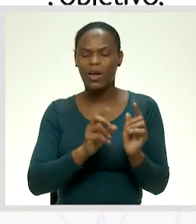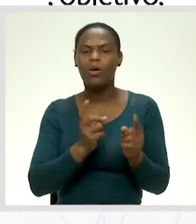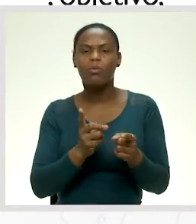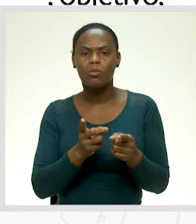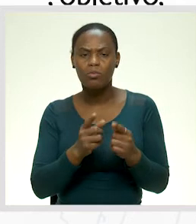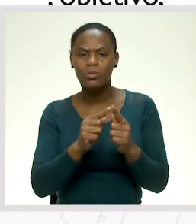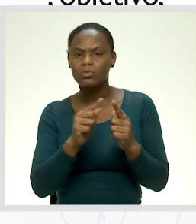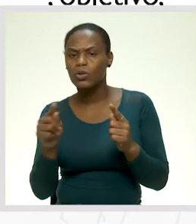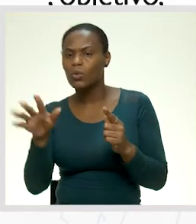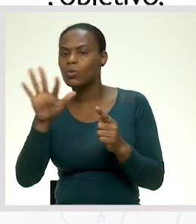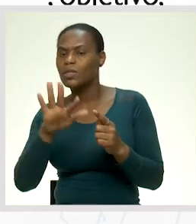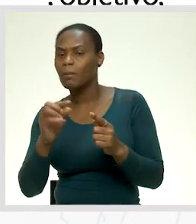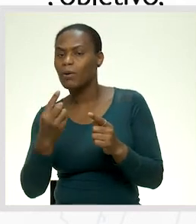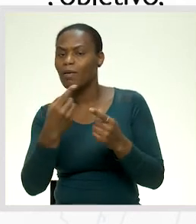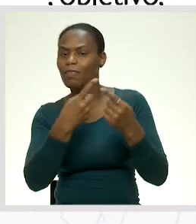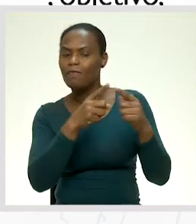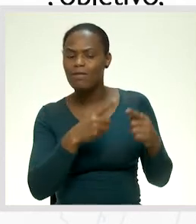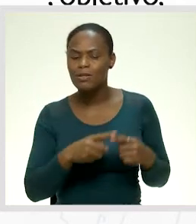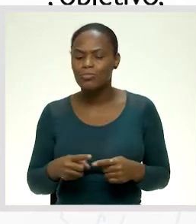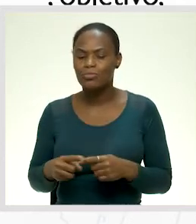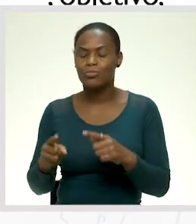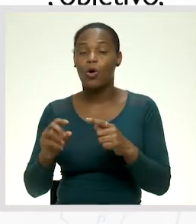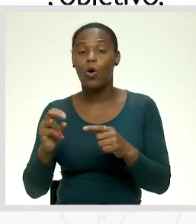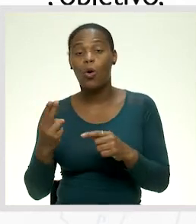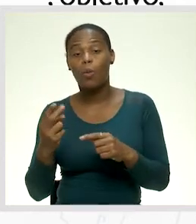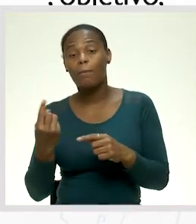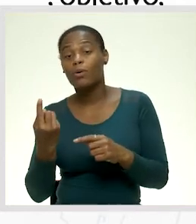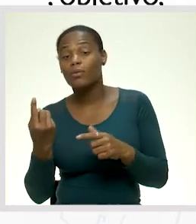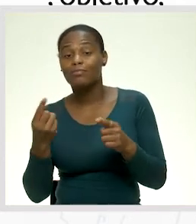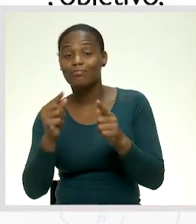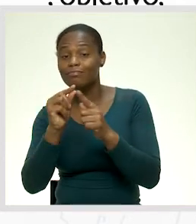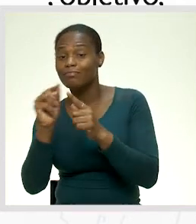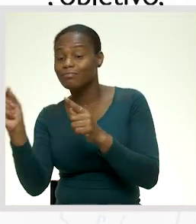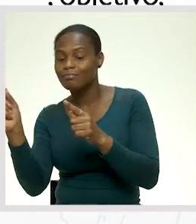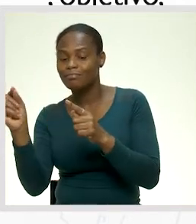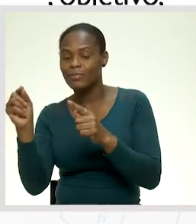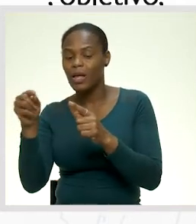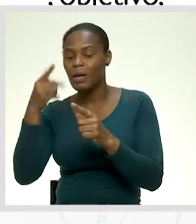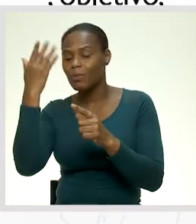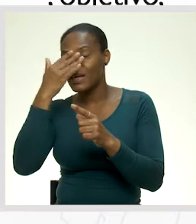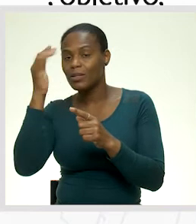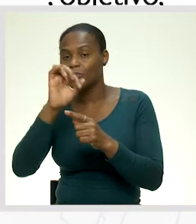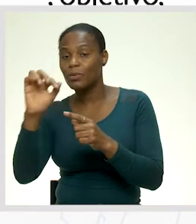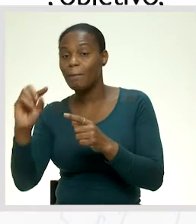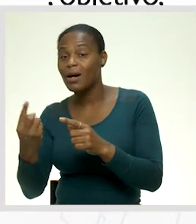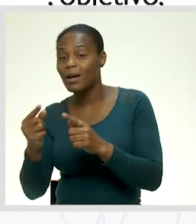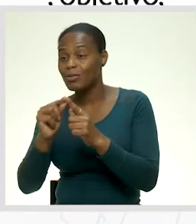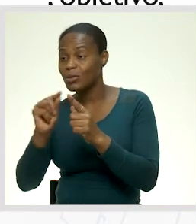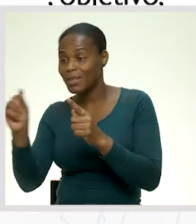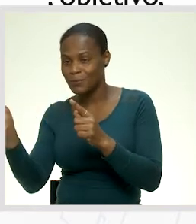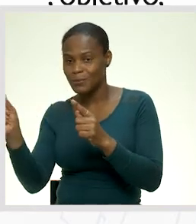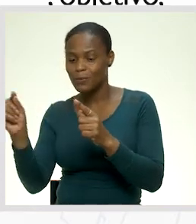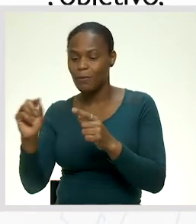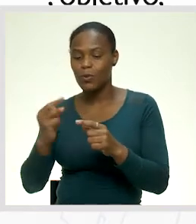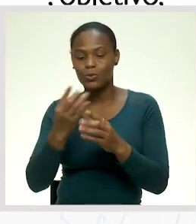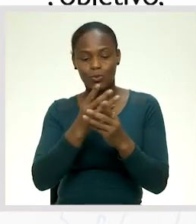utilizado por diversos ou por, em seu dia a dia, para os resultados